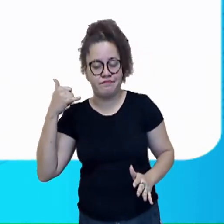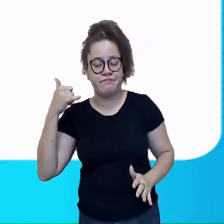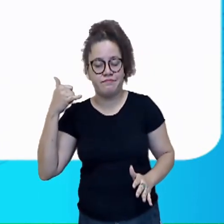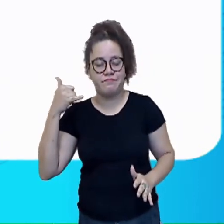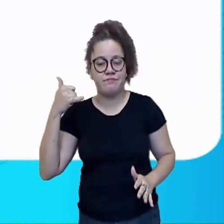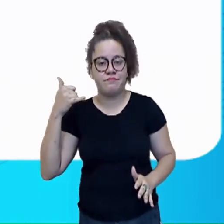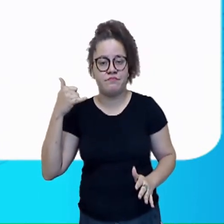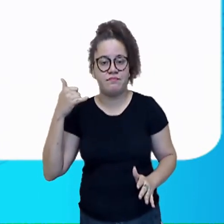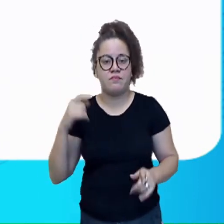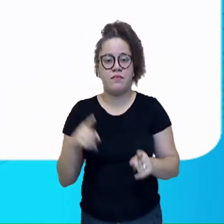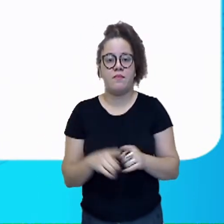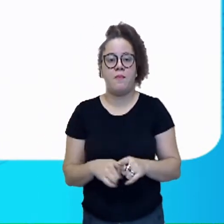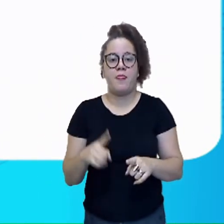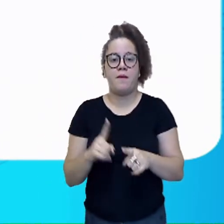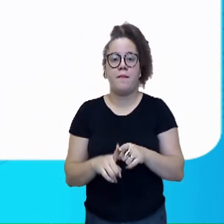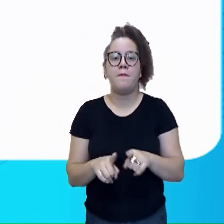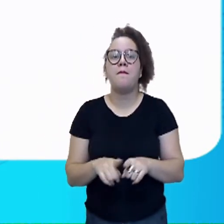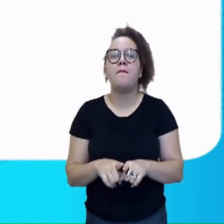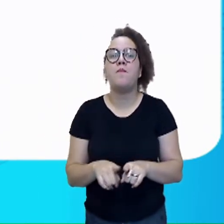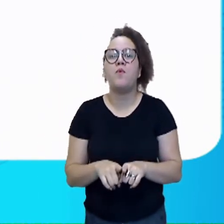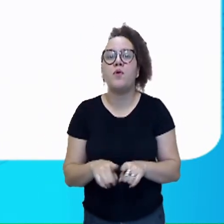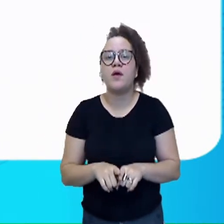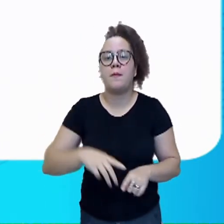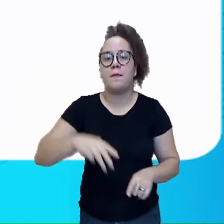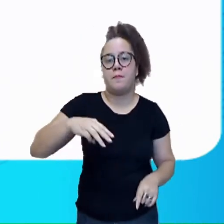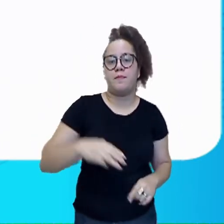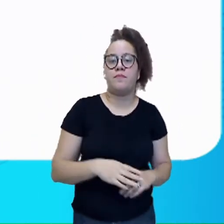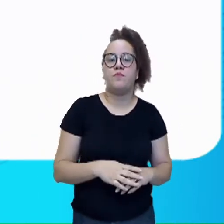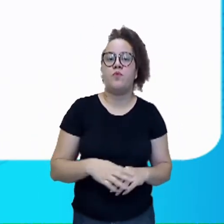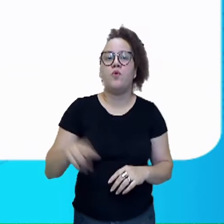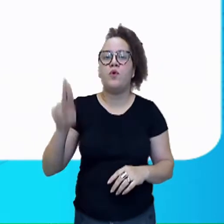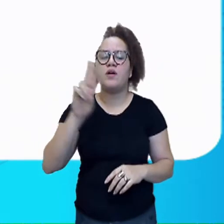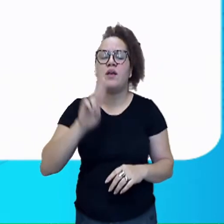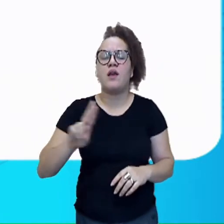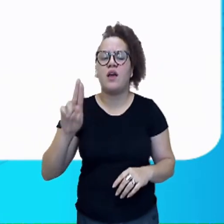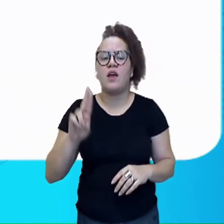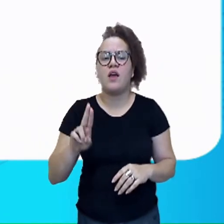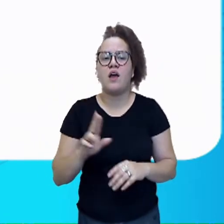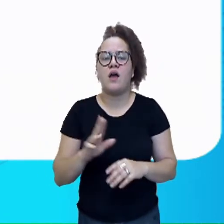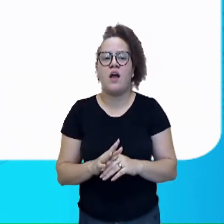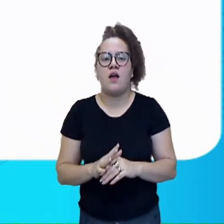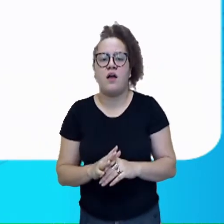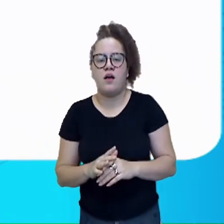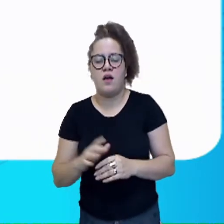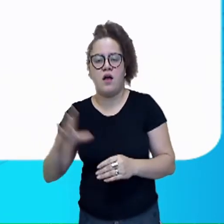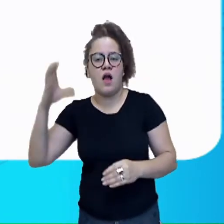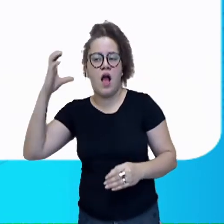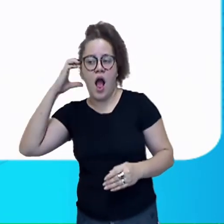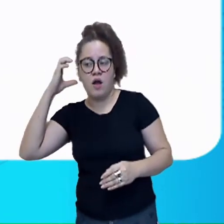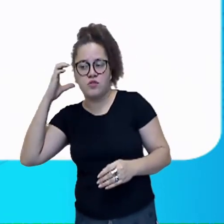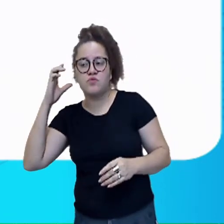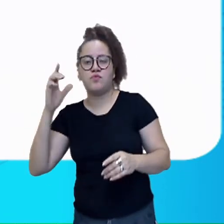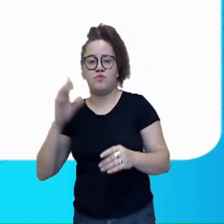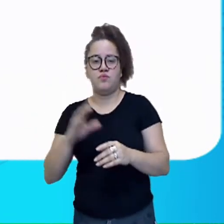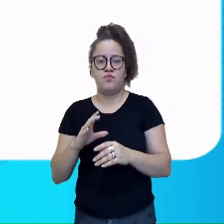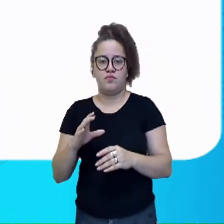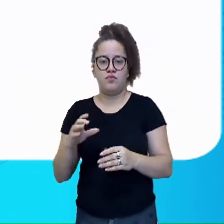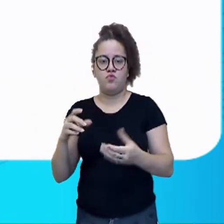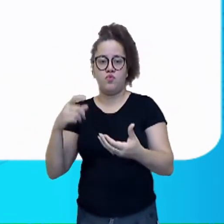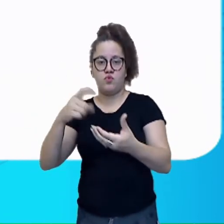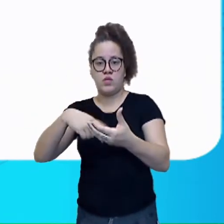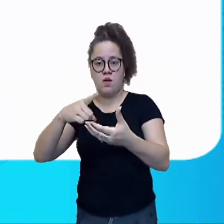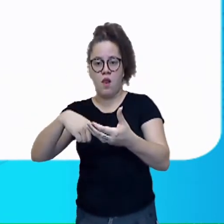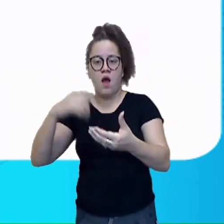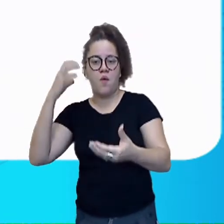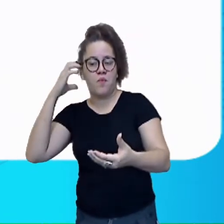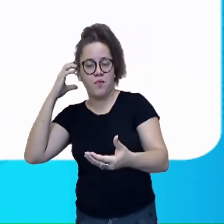de meio de comunicação em multimídia? Porque ele vai abranger tanto o rádio, no